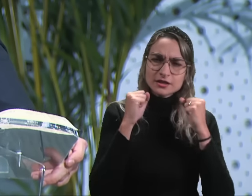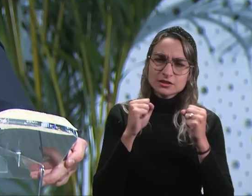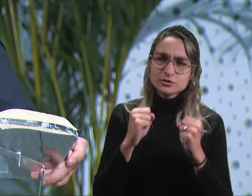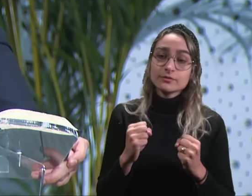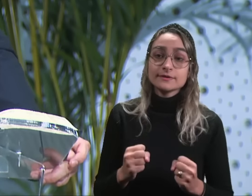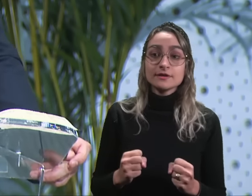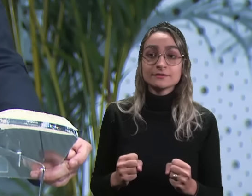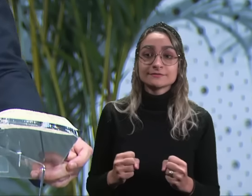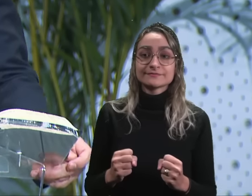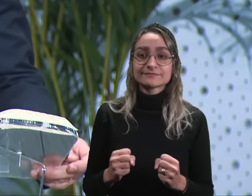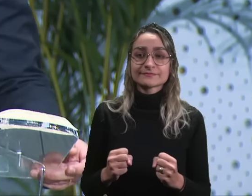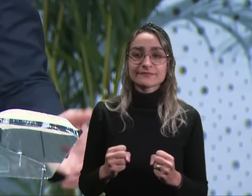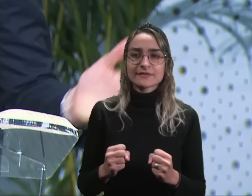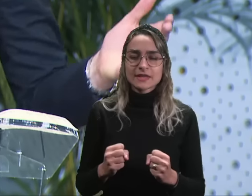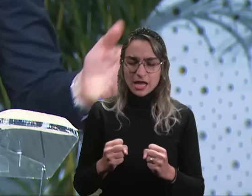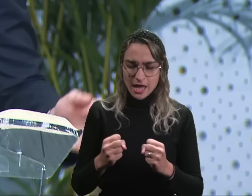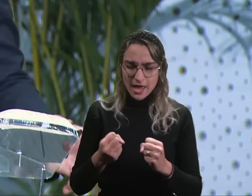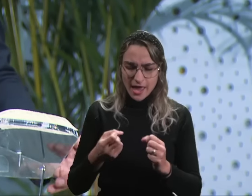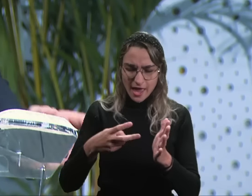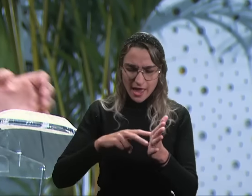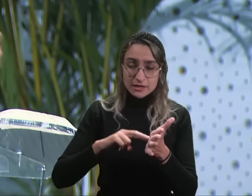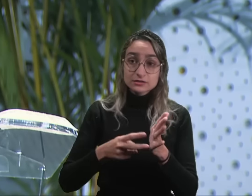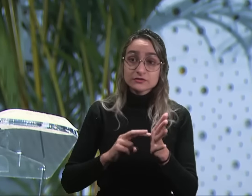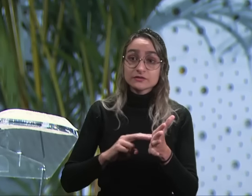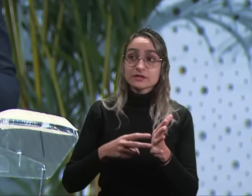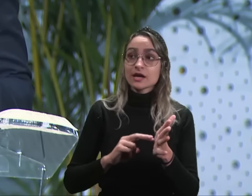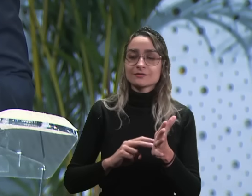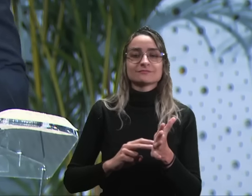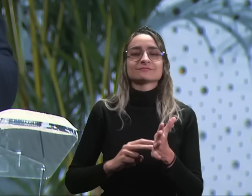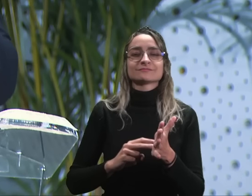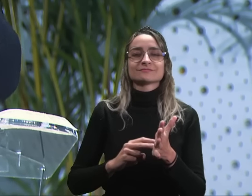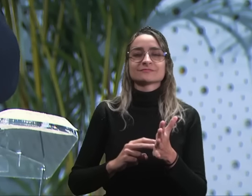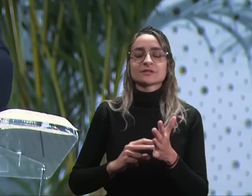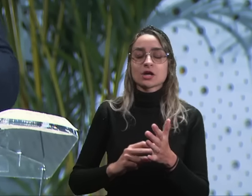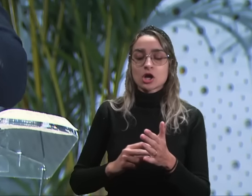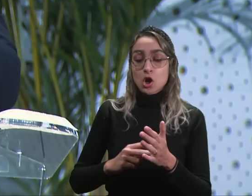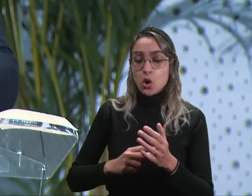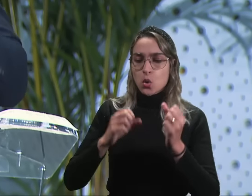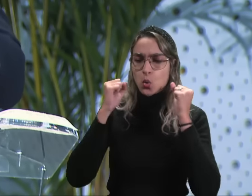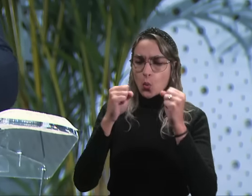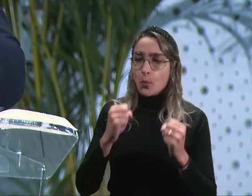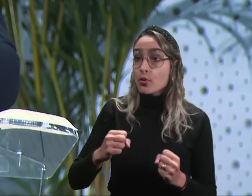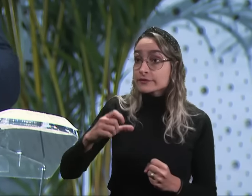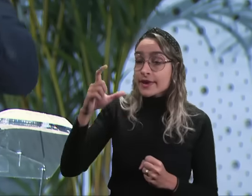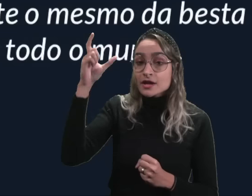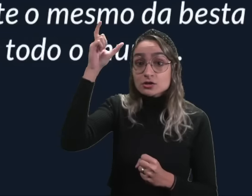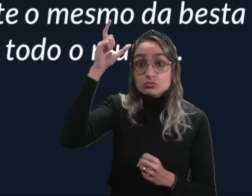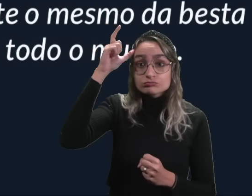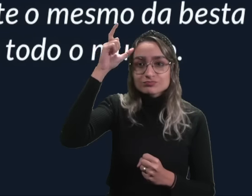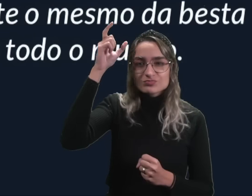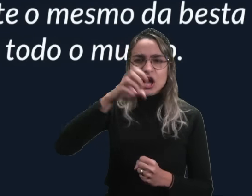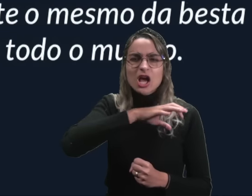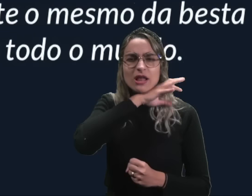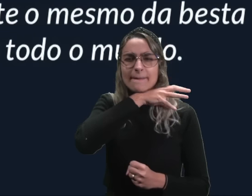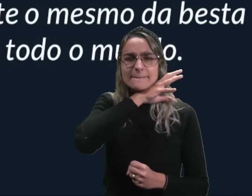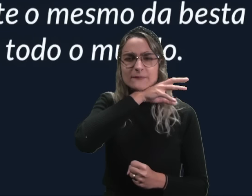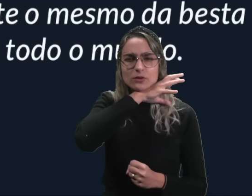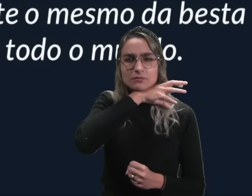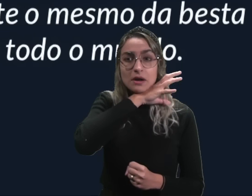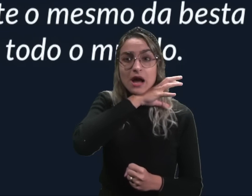mesmo e a mesma besta que seria adorada por todo mundo é um fato de que o profundo interesse que esse mandamento do